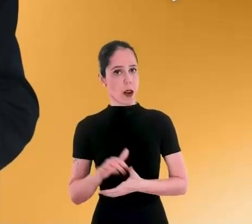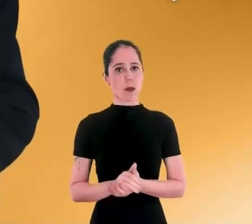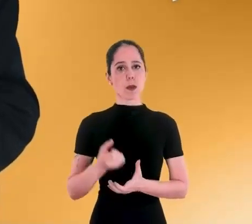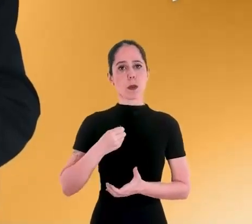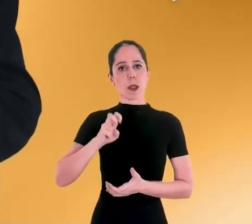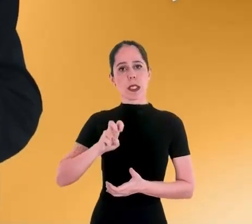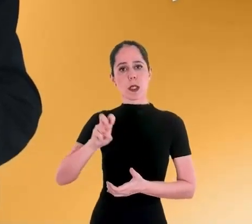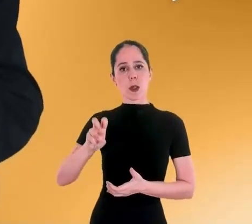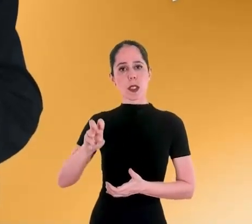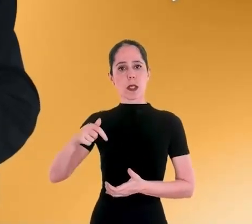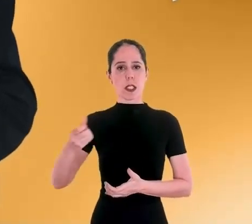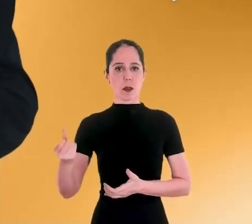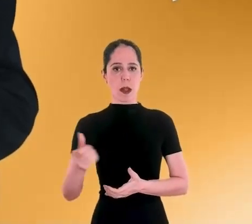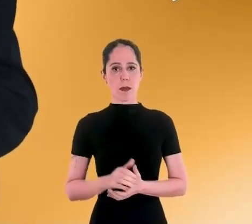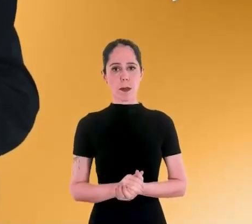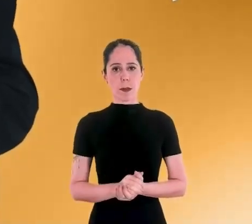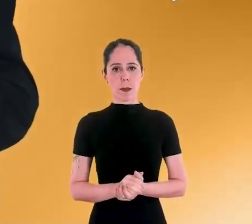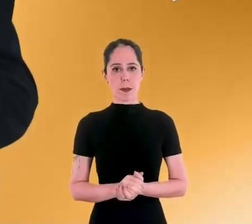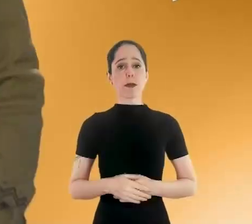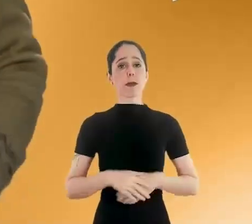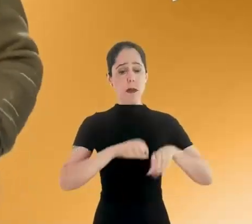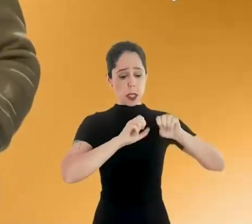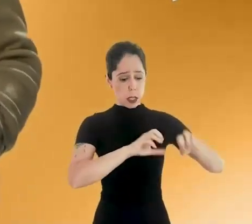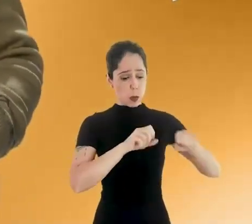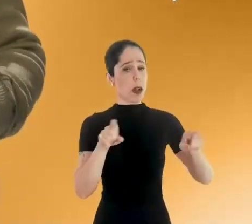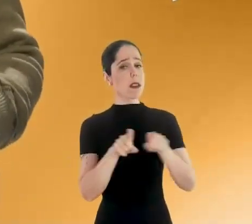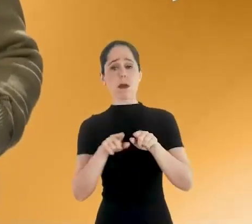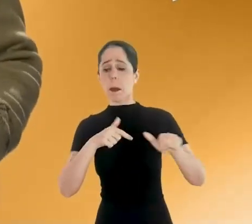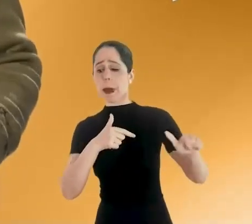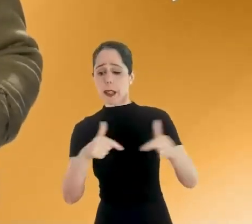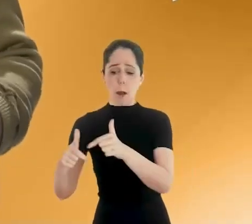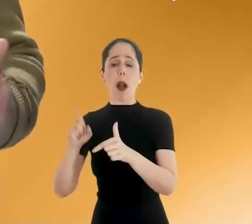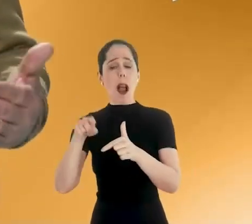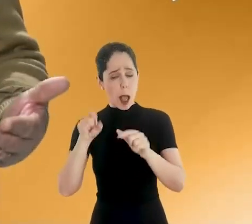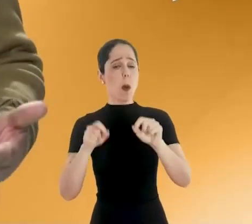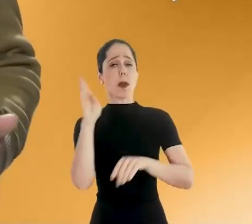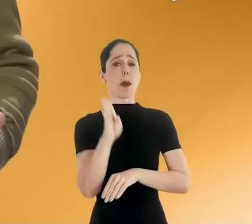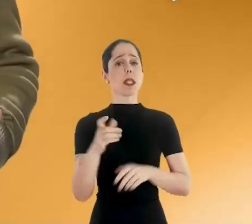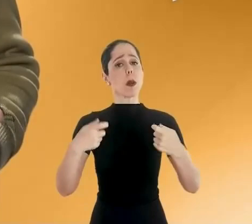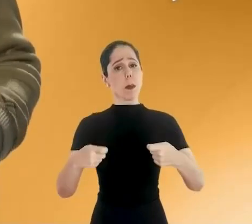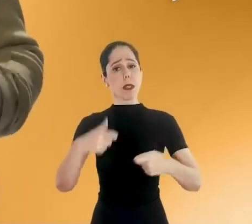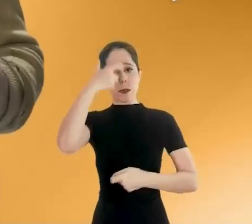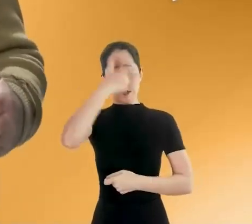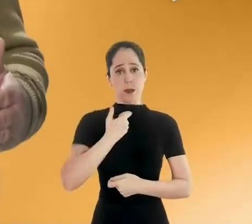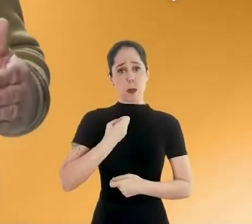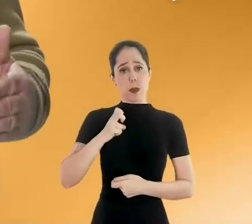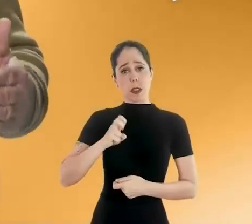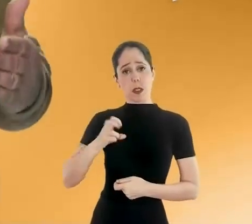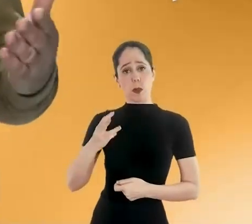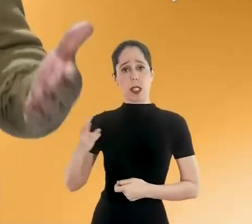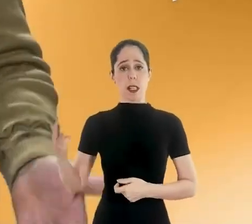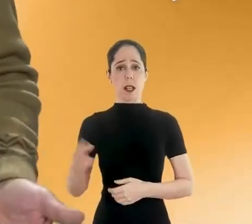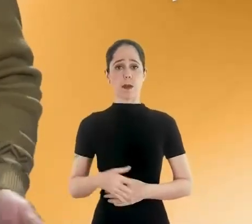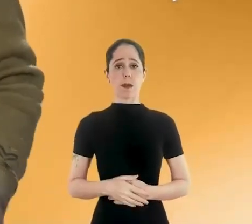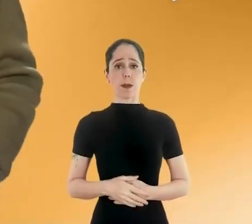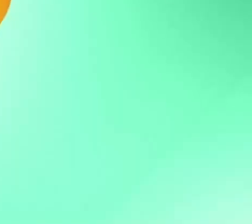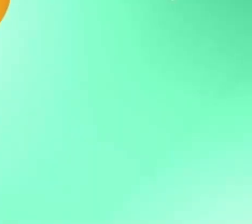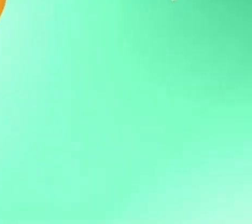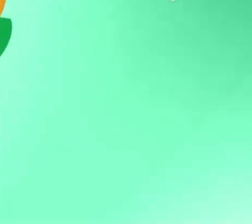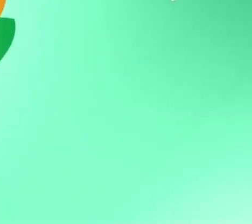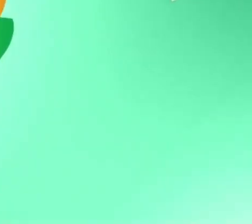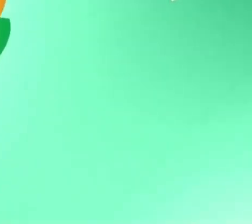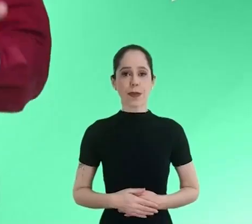agora é federal, 5576. Educação e empregos, isso é que o Brasil precisa. Zoinho